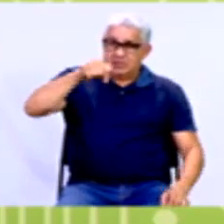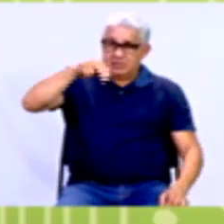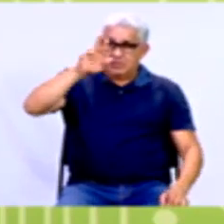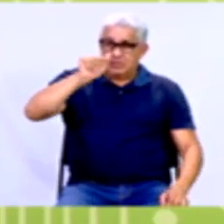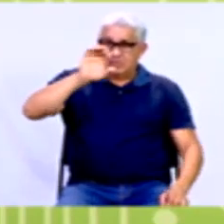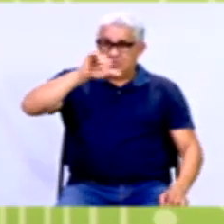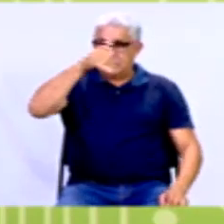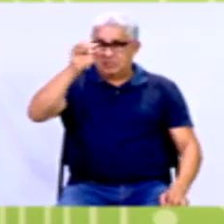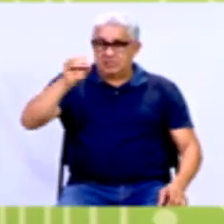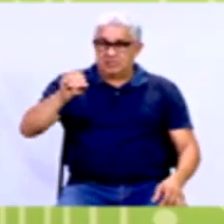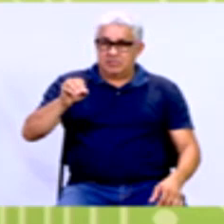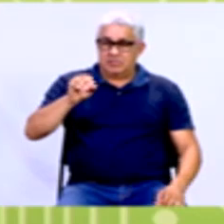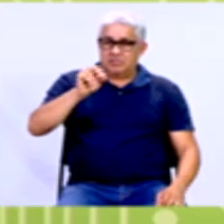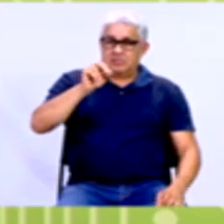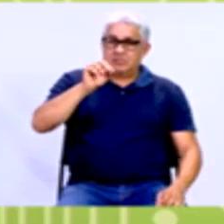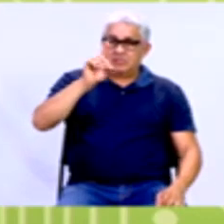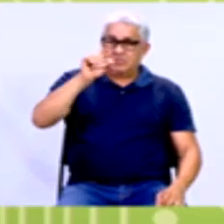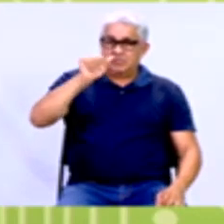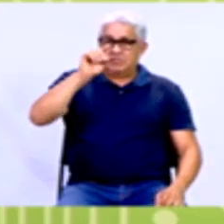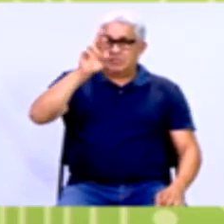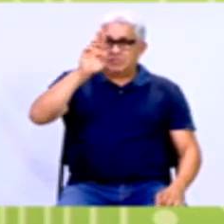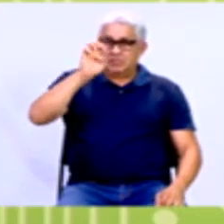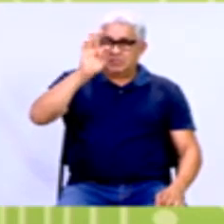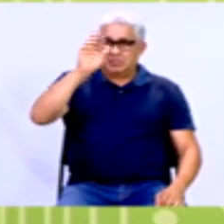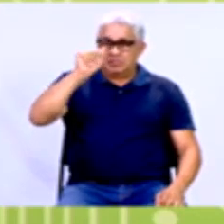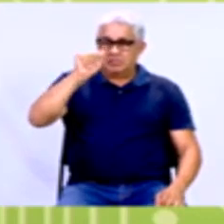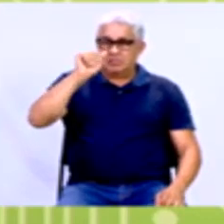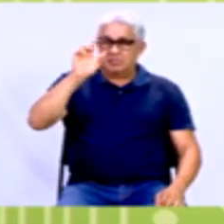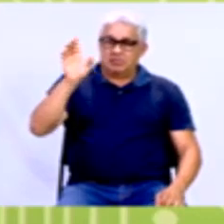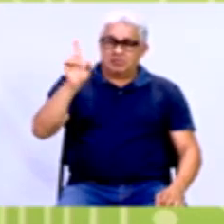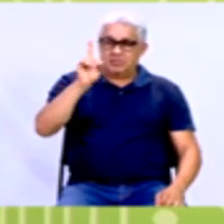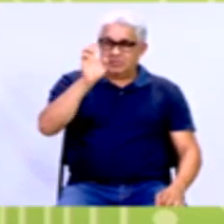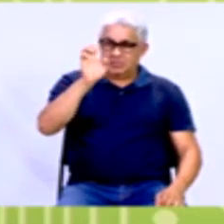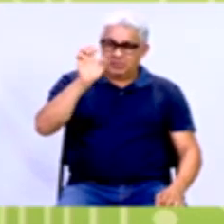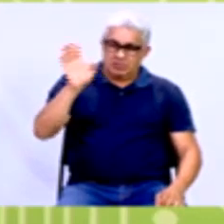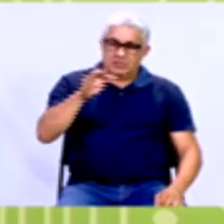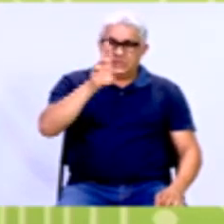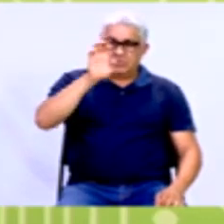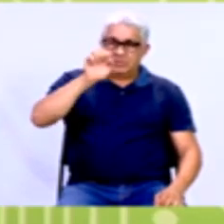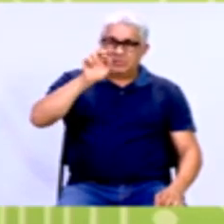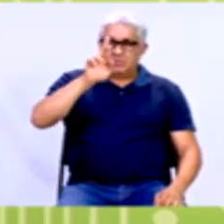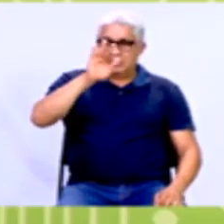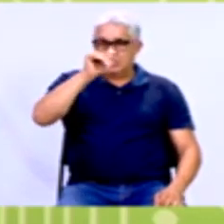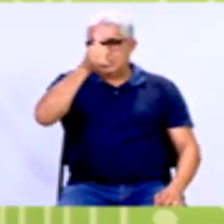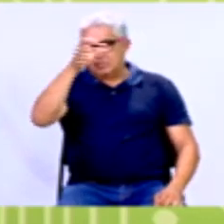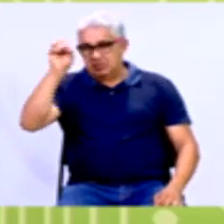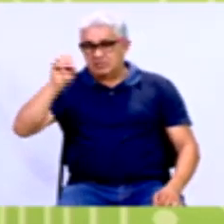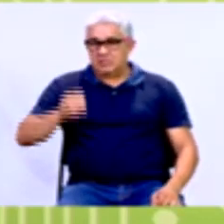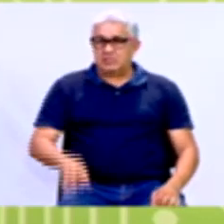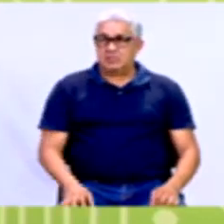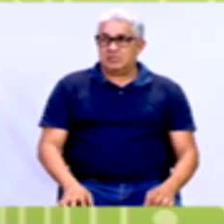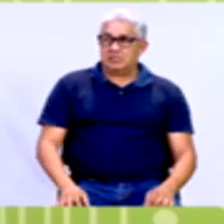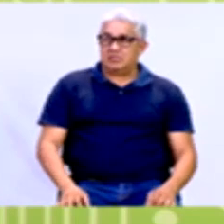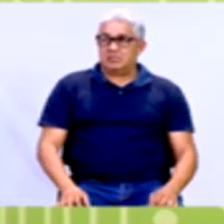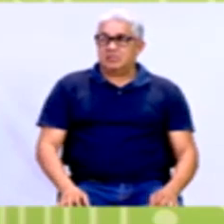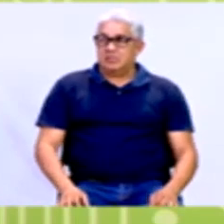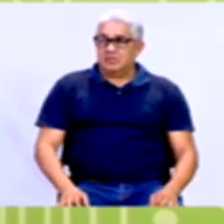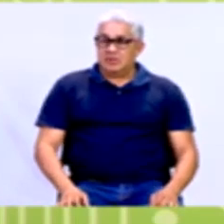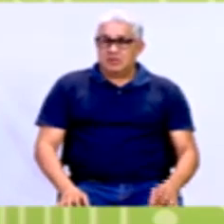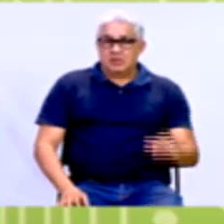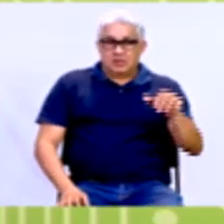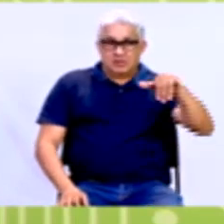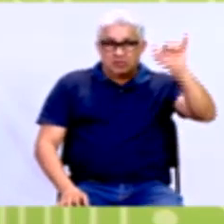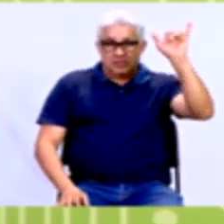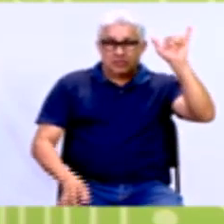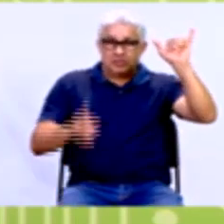regressão. Eu pedi para vocês anotarem aí, a equação da reta de regressão é igual a y igual